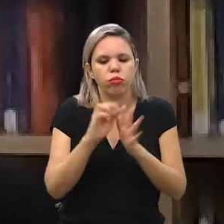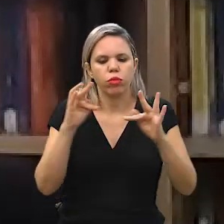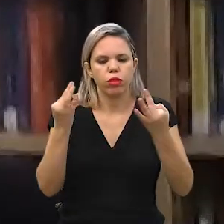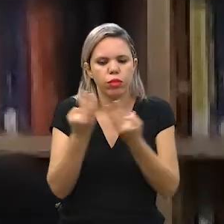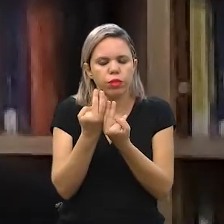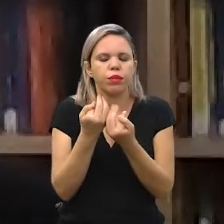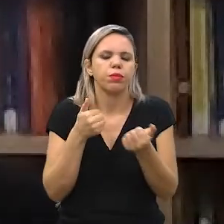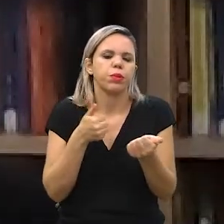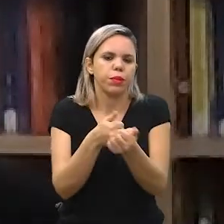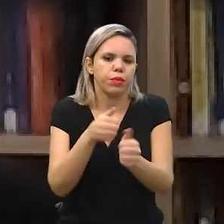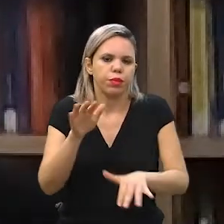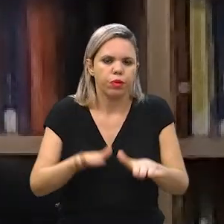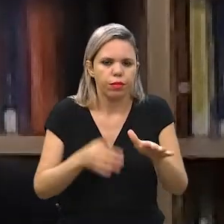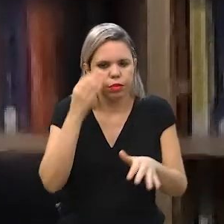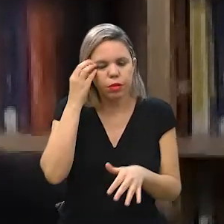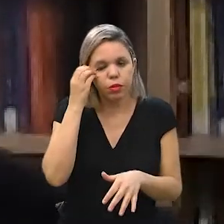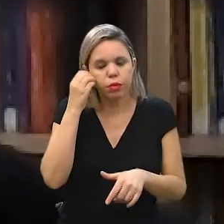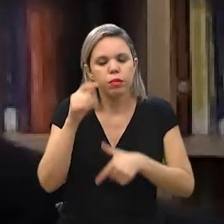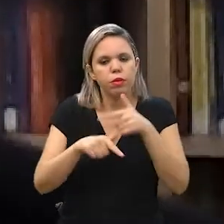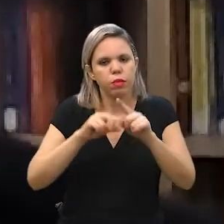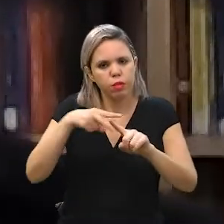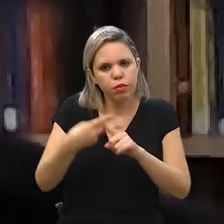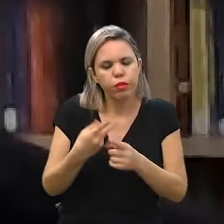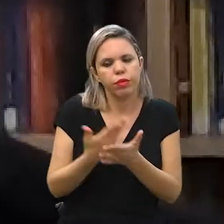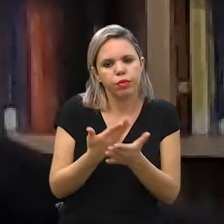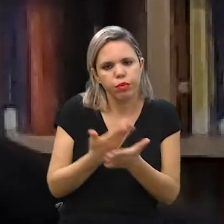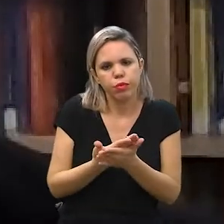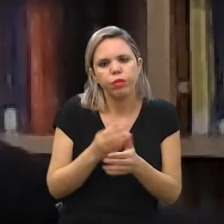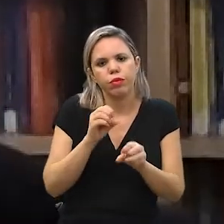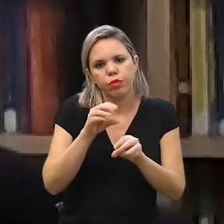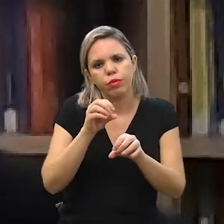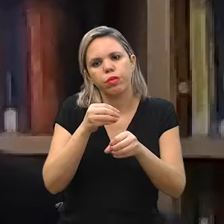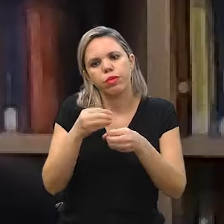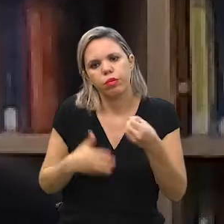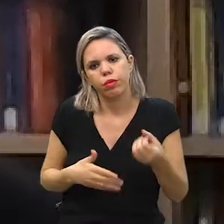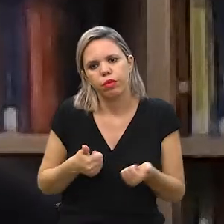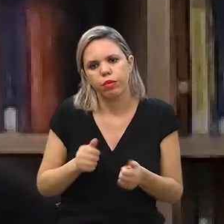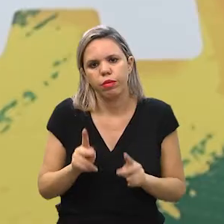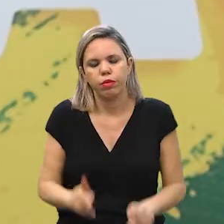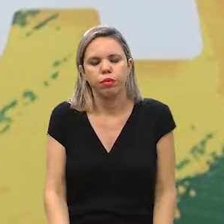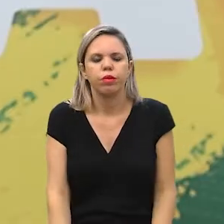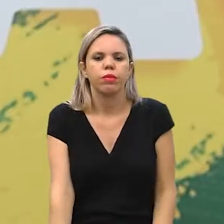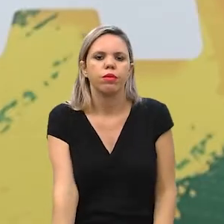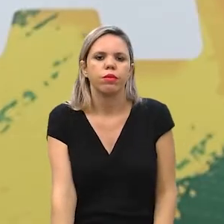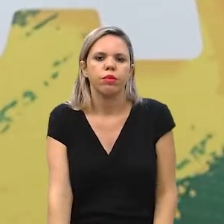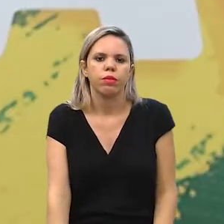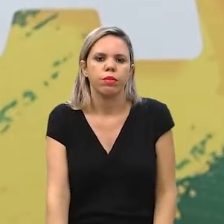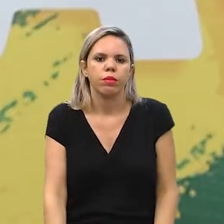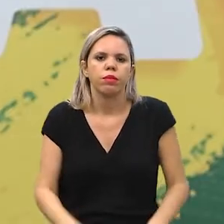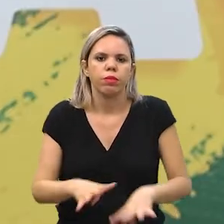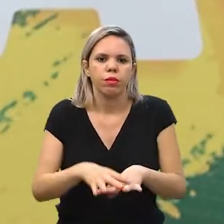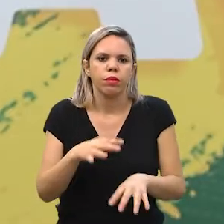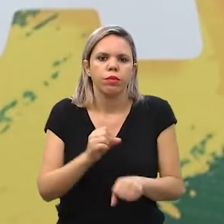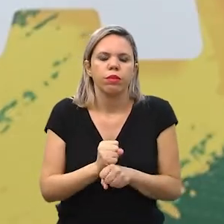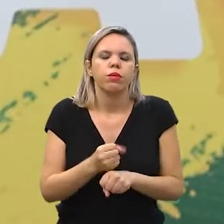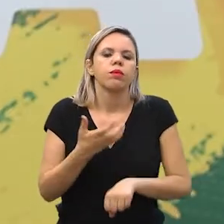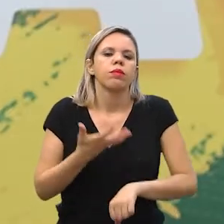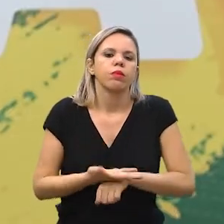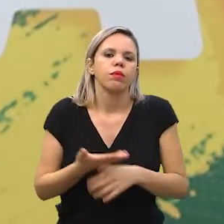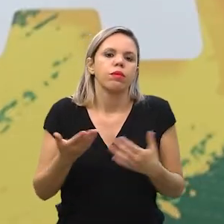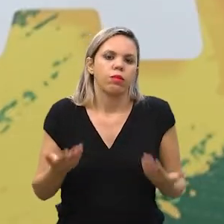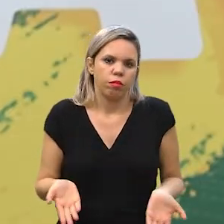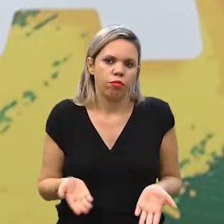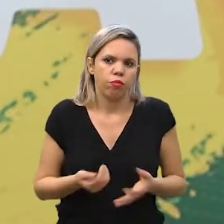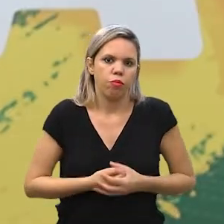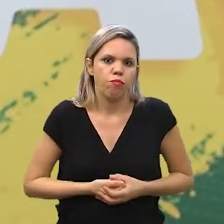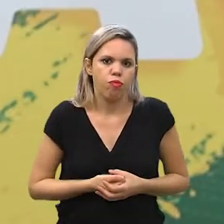precisam acompanhar, talvez tem que ter um trabalho de reforço, de acompanhamento, tá ok? A matemática, ela